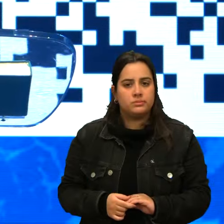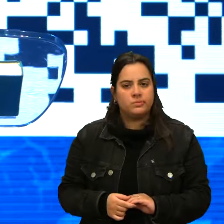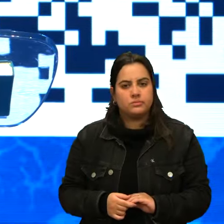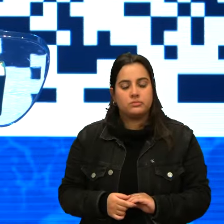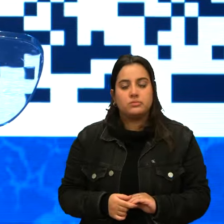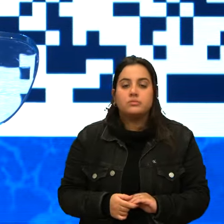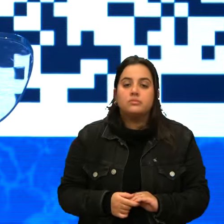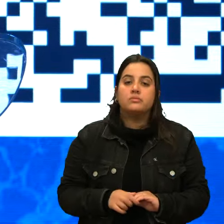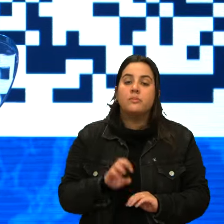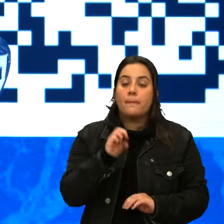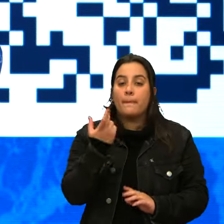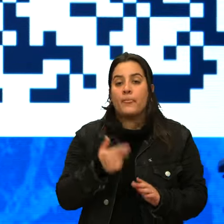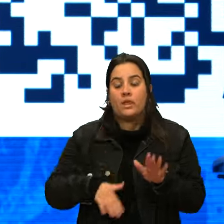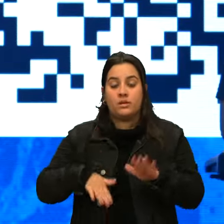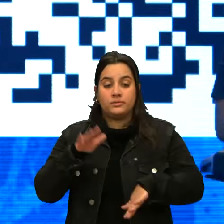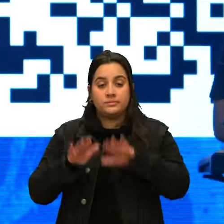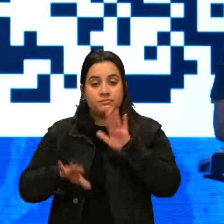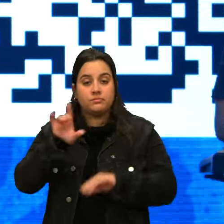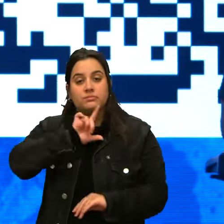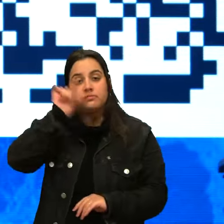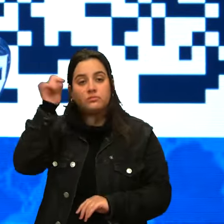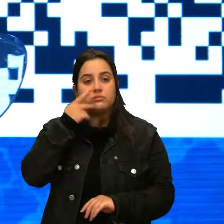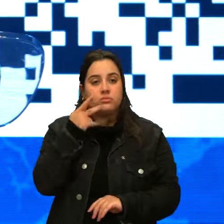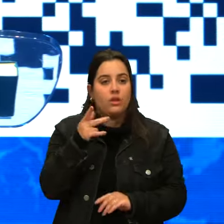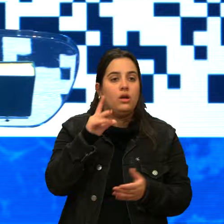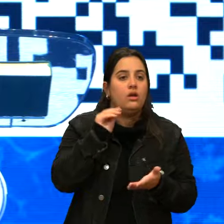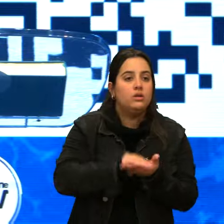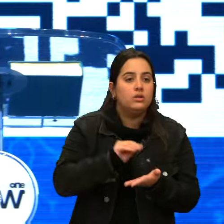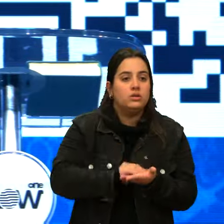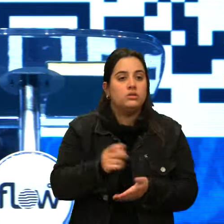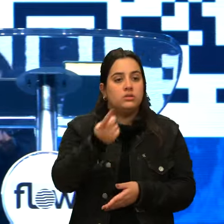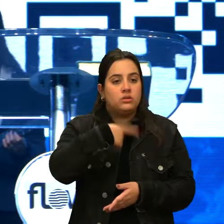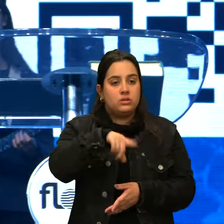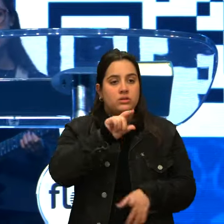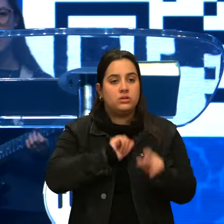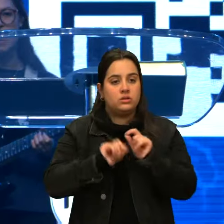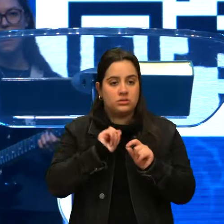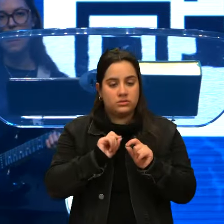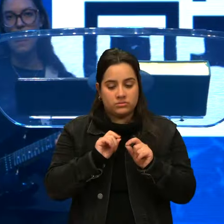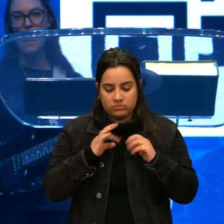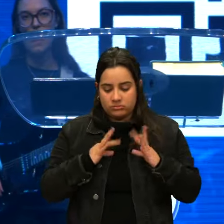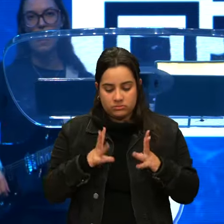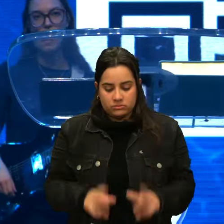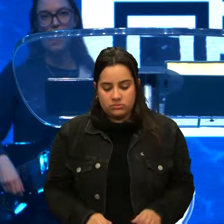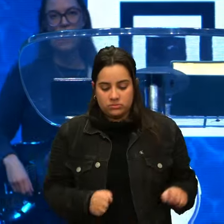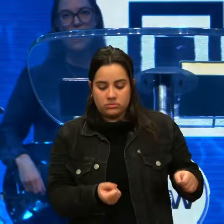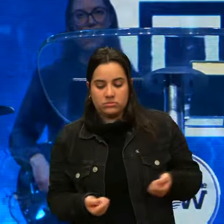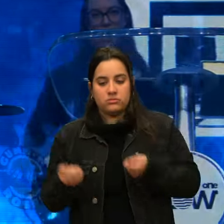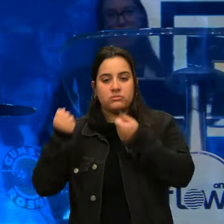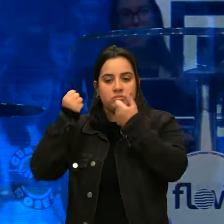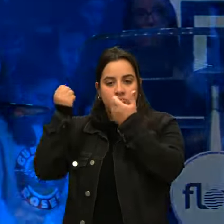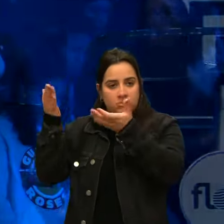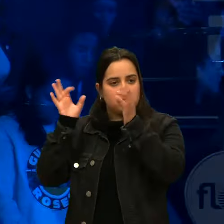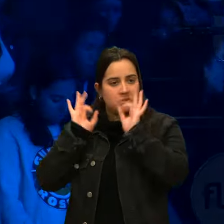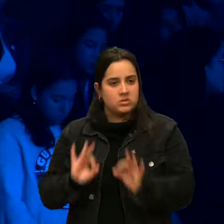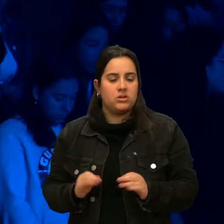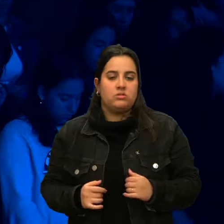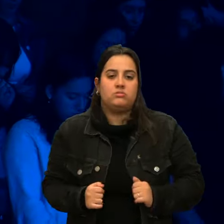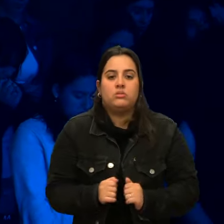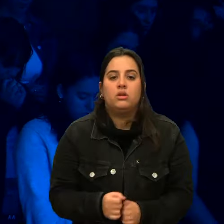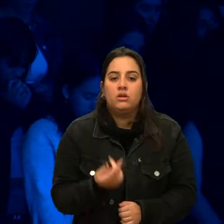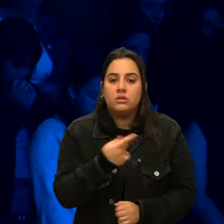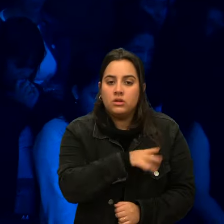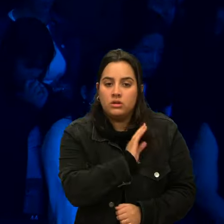Ou talvez Deus está falando, falta você se entregar por completo. Falta você entregar seu coração e